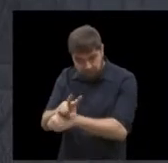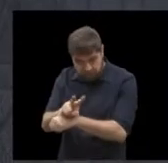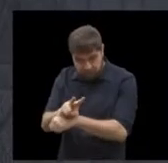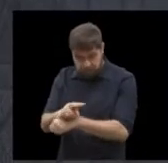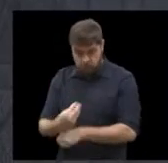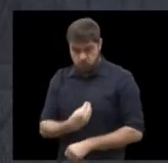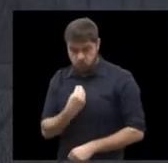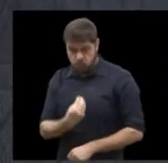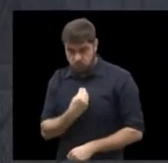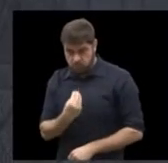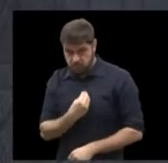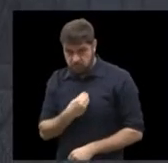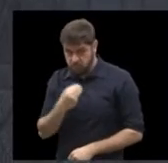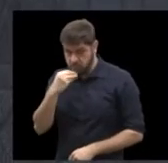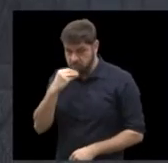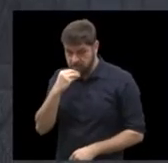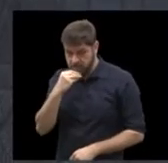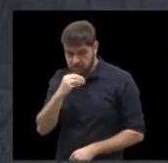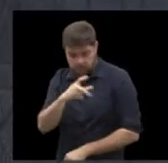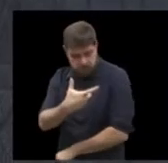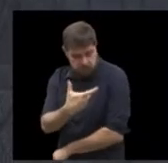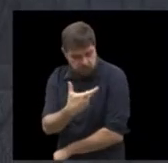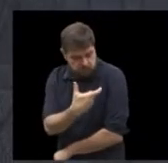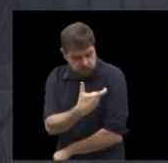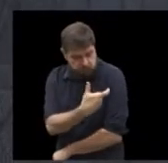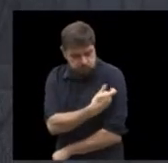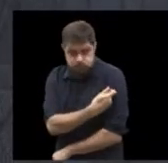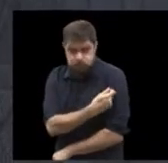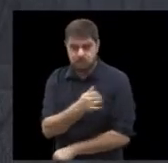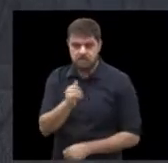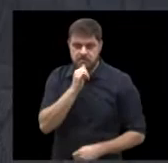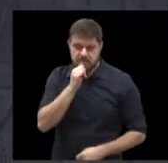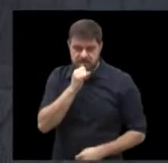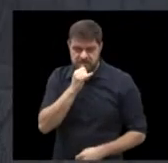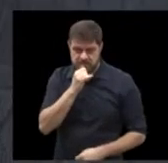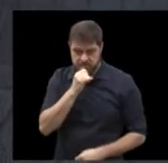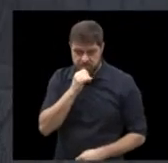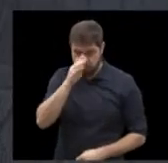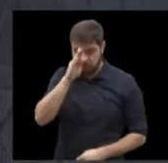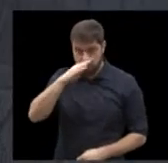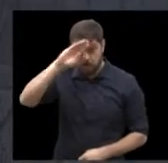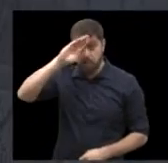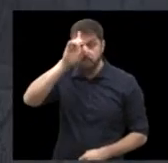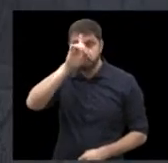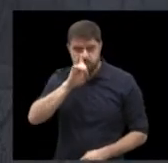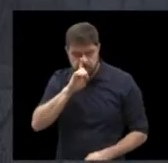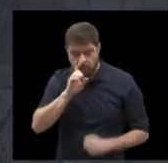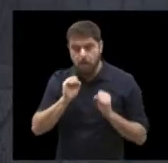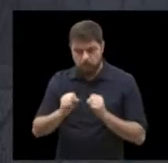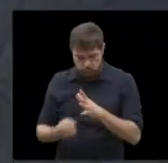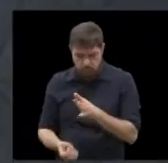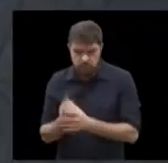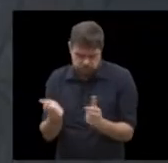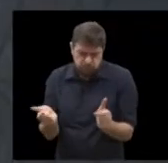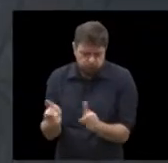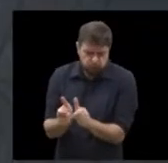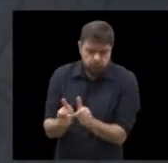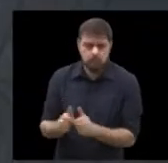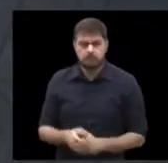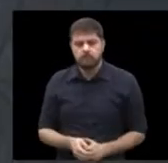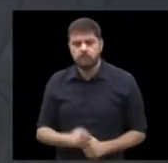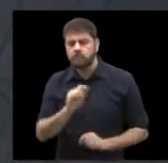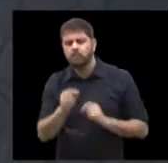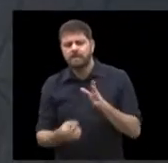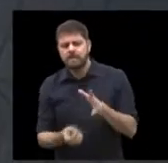com vírus atenuado, pode às vezes desenvolver. No caso da febre amarela. Muito baixa, mas pode realmente desenvolver, sem dúvida. E o que é